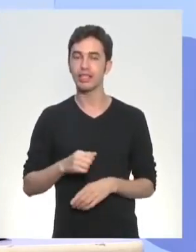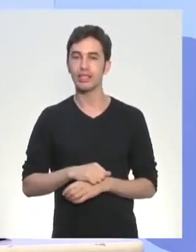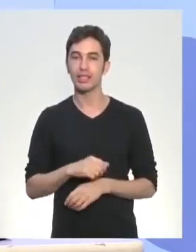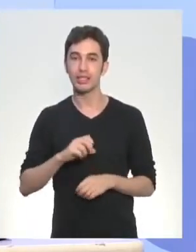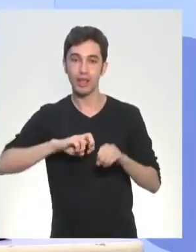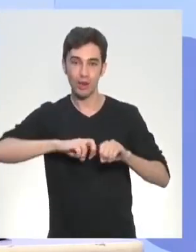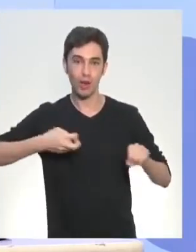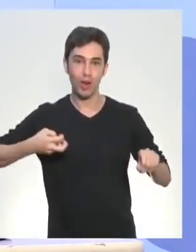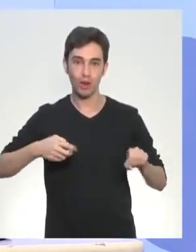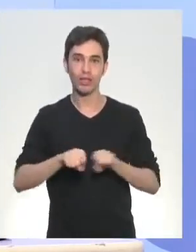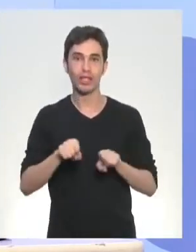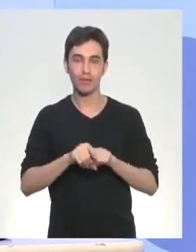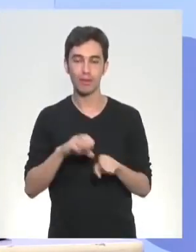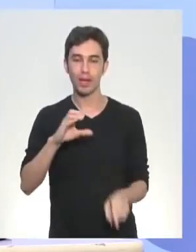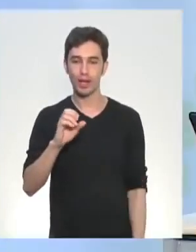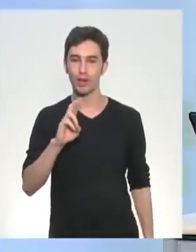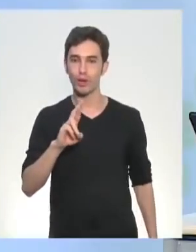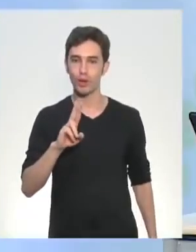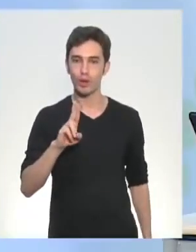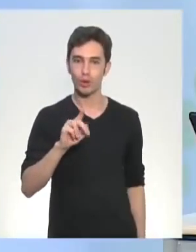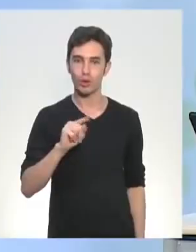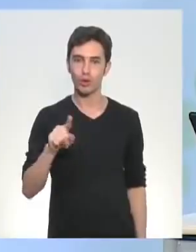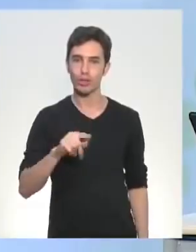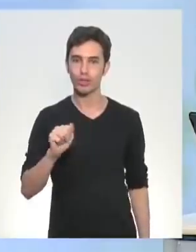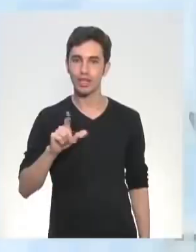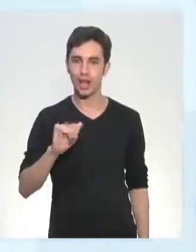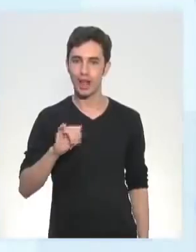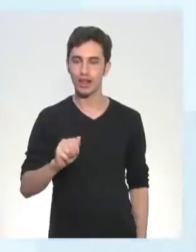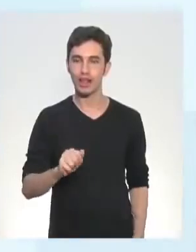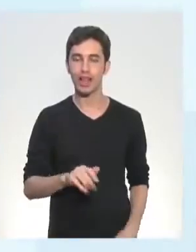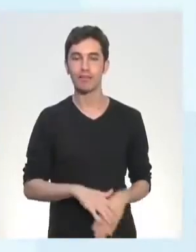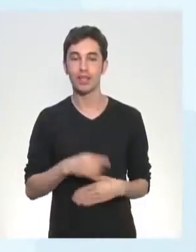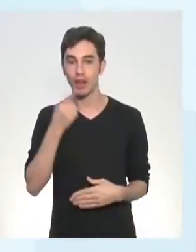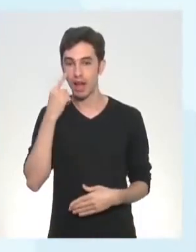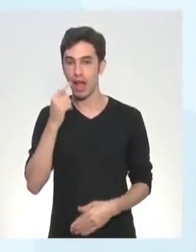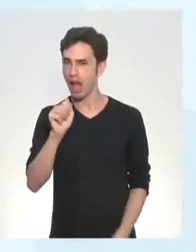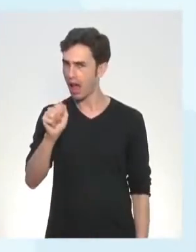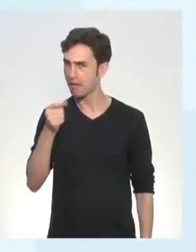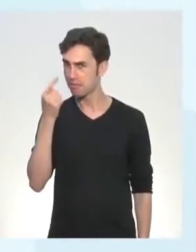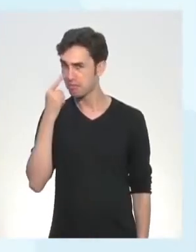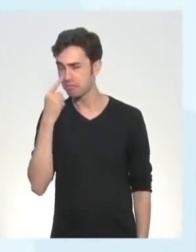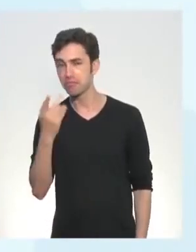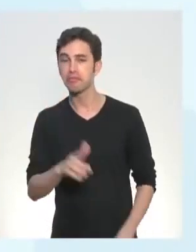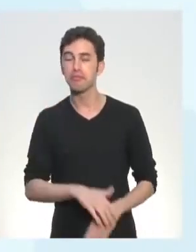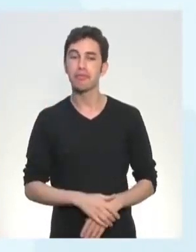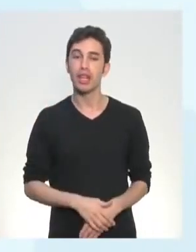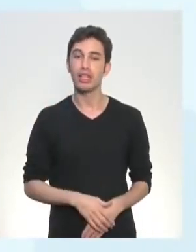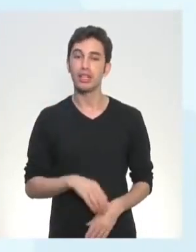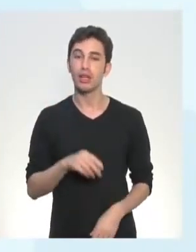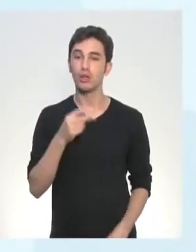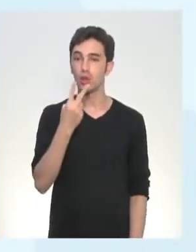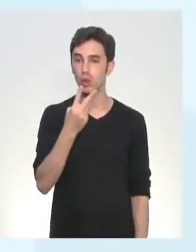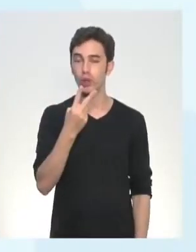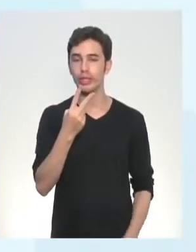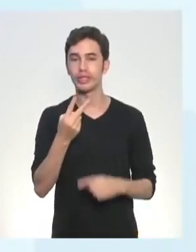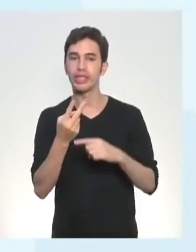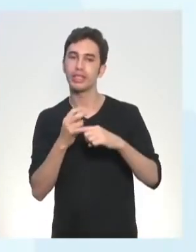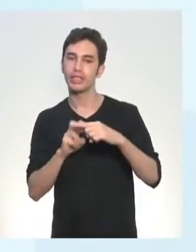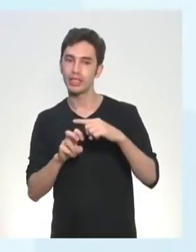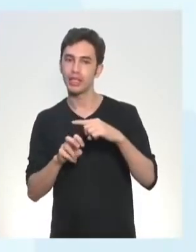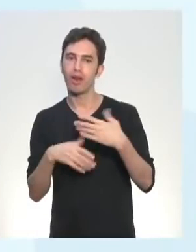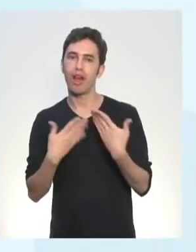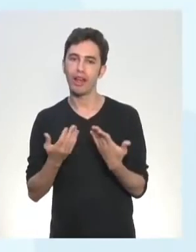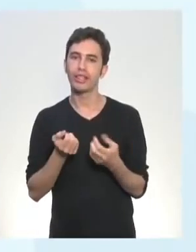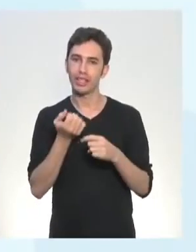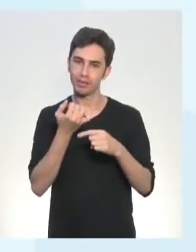Botucatu e Cruzália. Vamos conferir? Vamos sim. Então, alternativa A será? Bom, 2 em 5 já, né, tá dando a